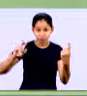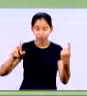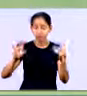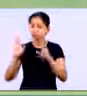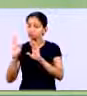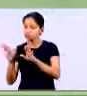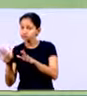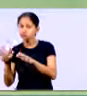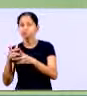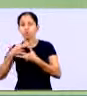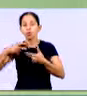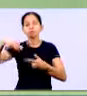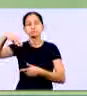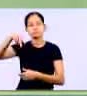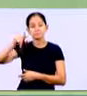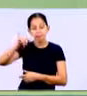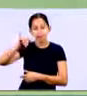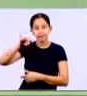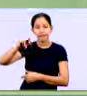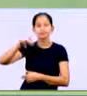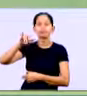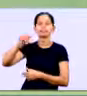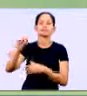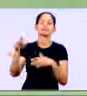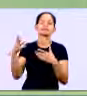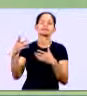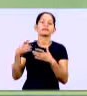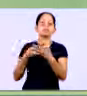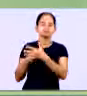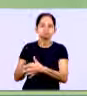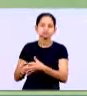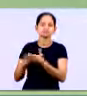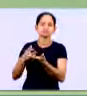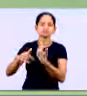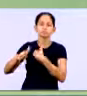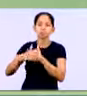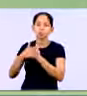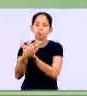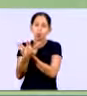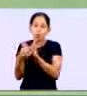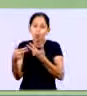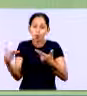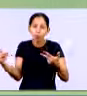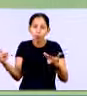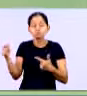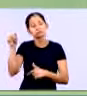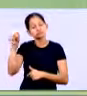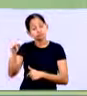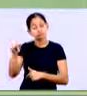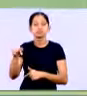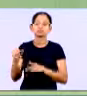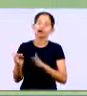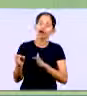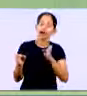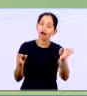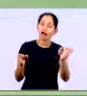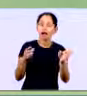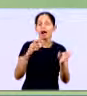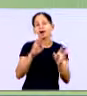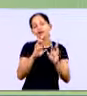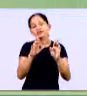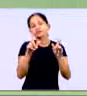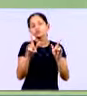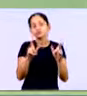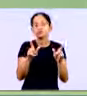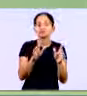em imóveis, em máquinas, em equipamentos, né? E o financiamento de curto prazo, que é normalmente usado para o dispêndio de receita. São